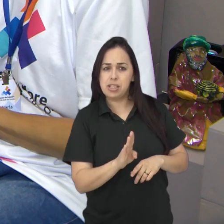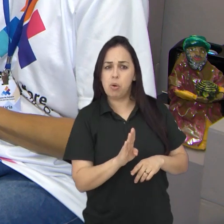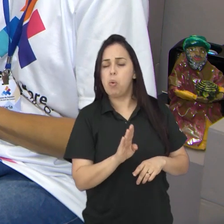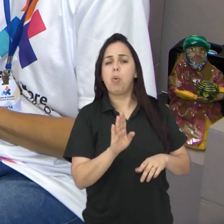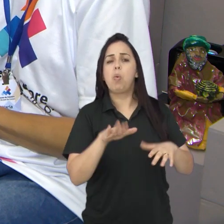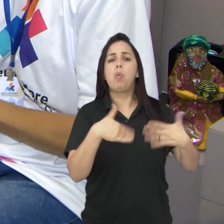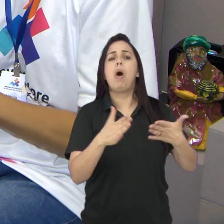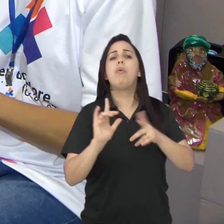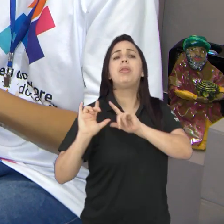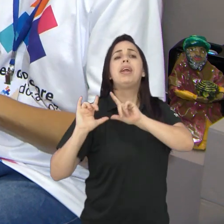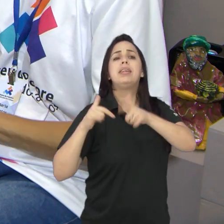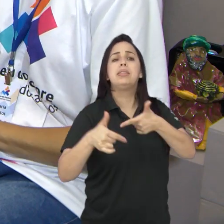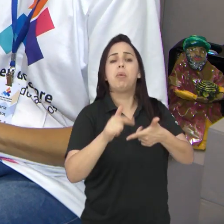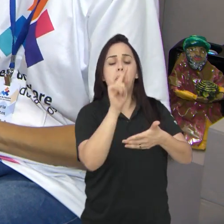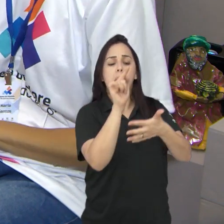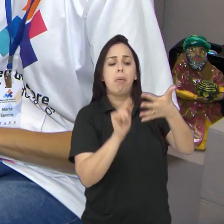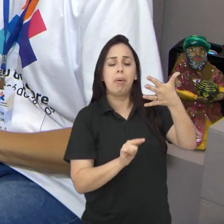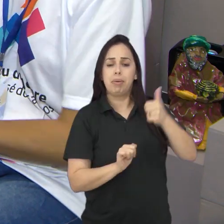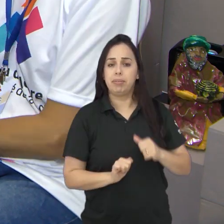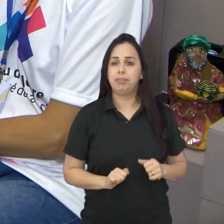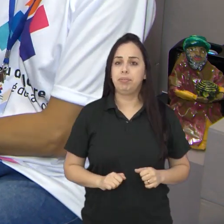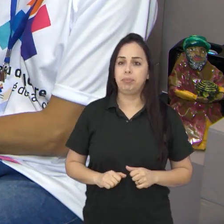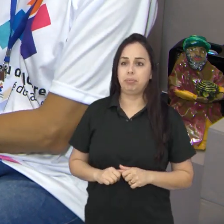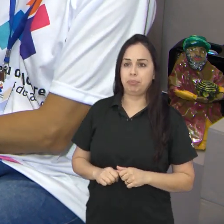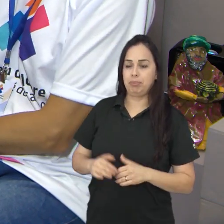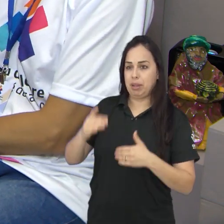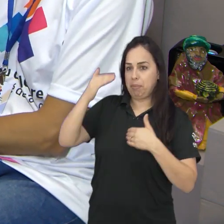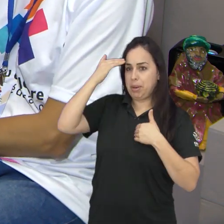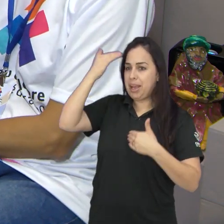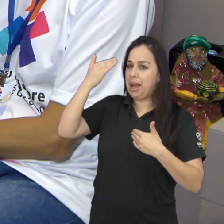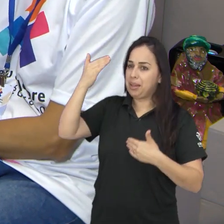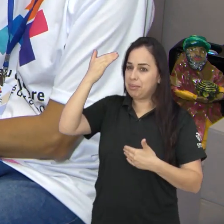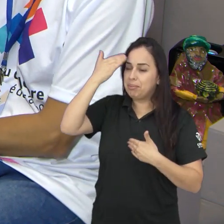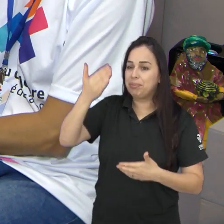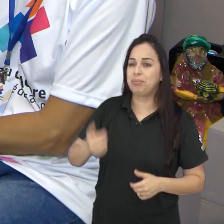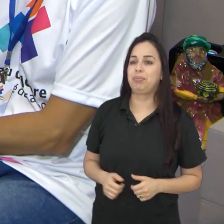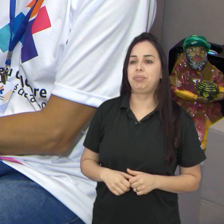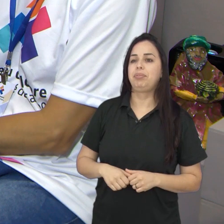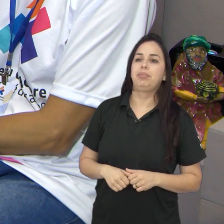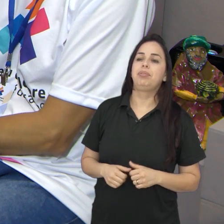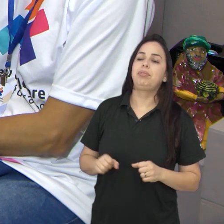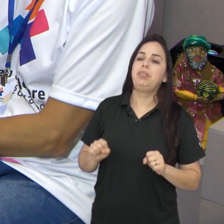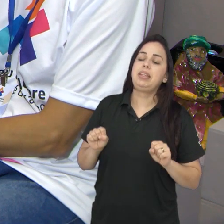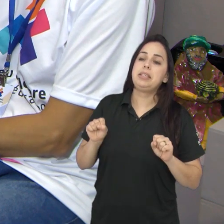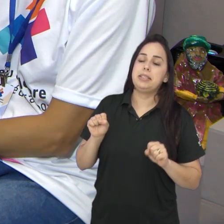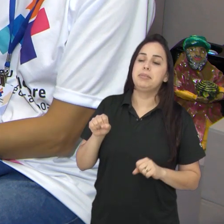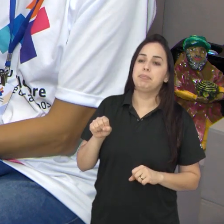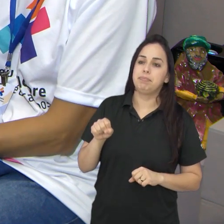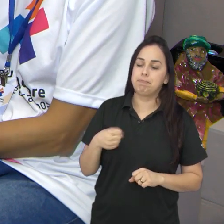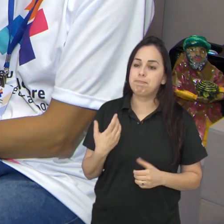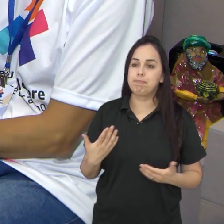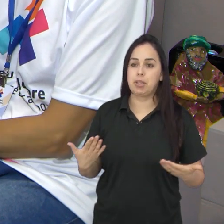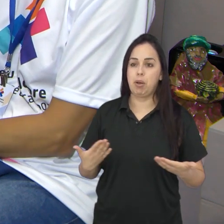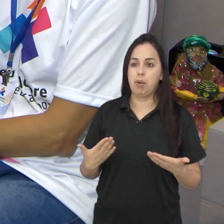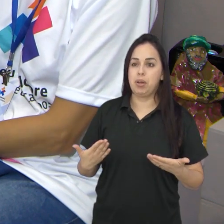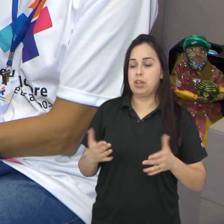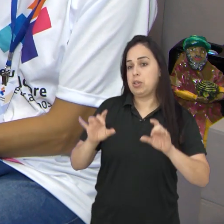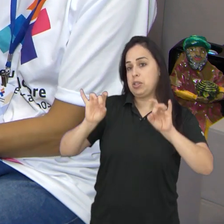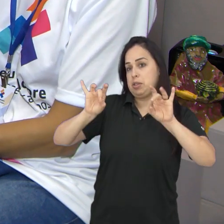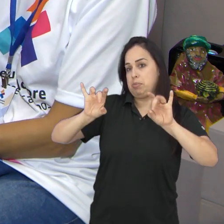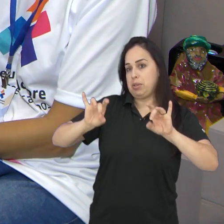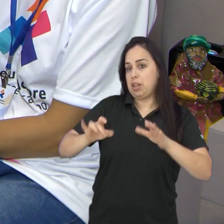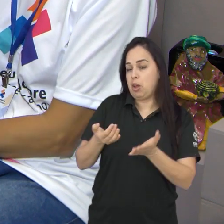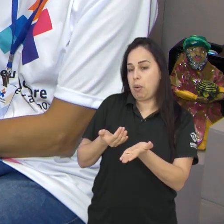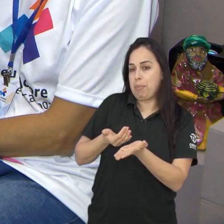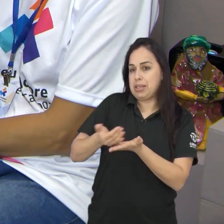gente tem aqui? Nossas, né? Obrigada a você. Sim, a gente está hoje, né,